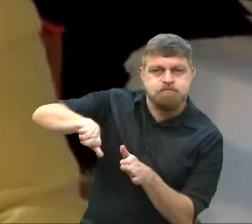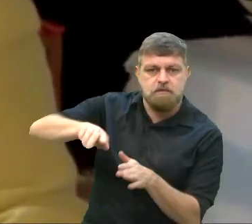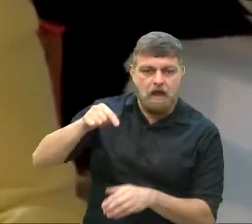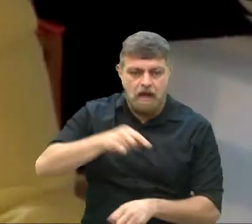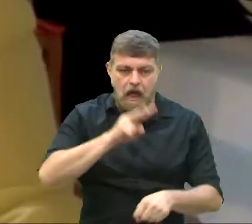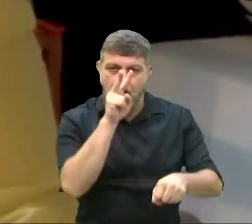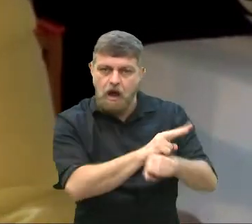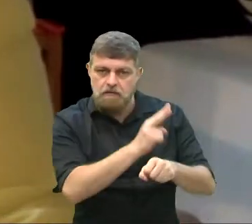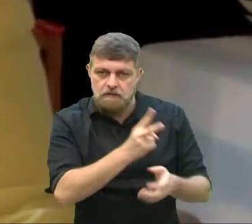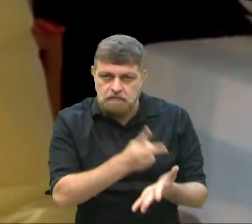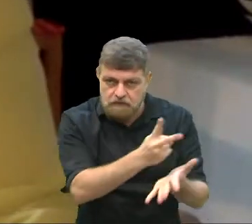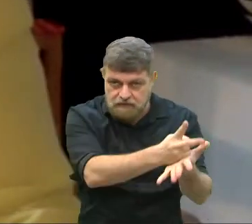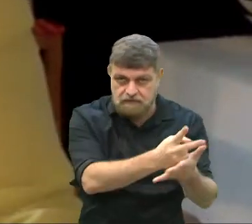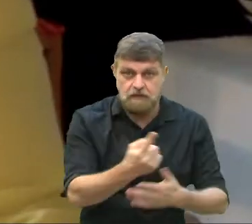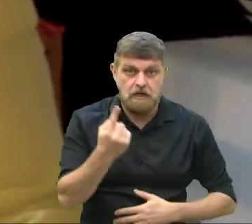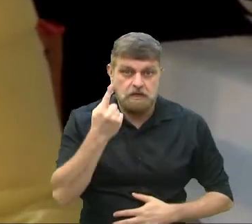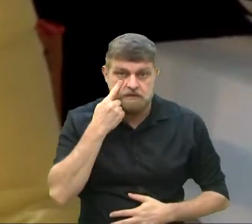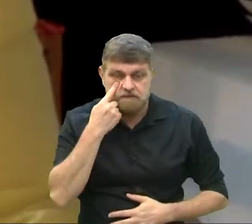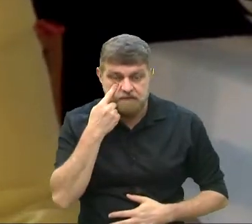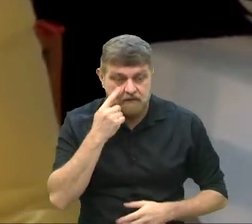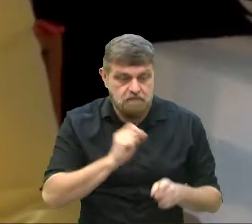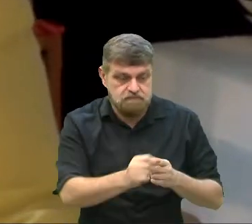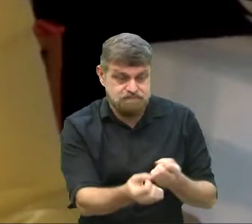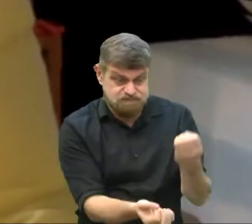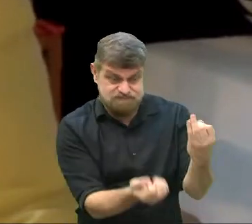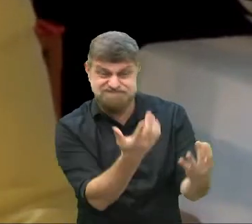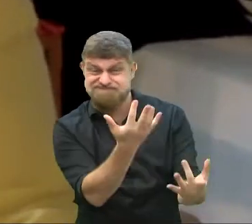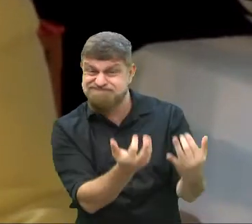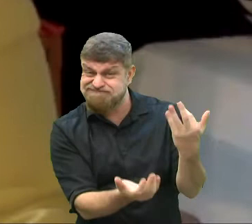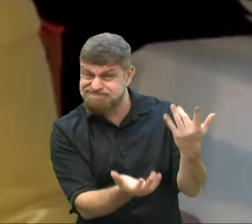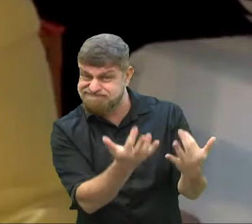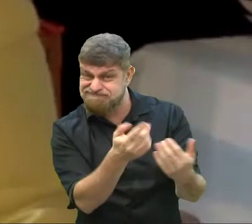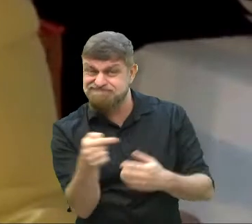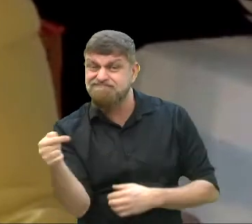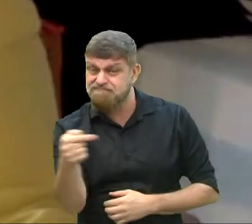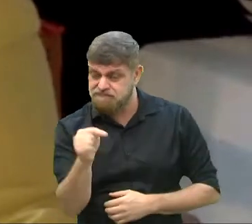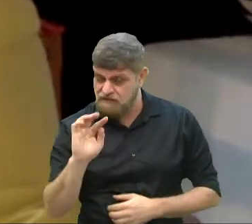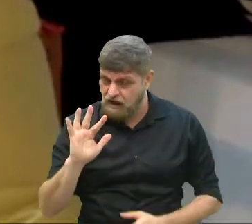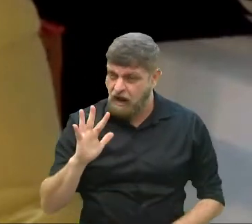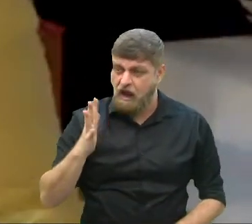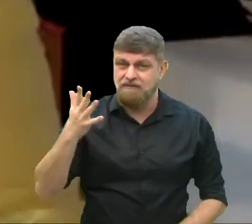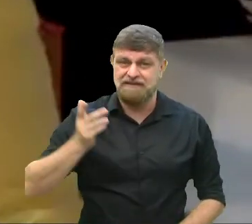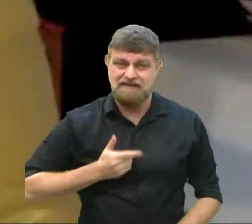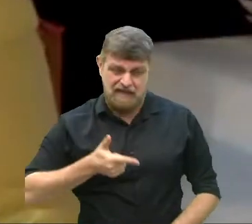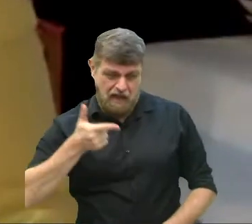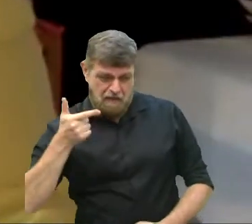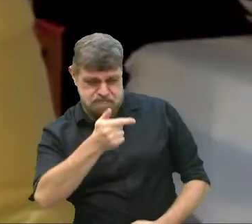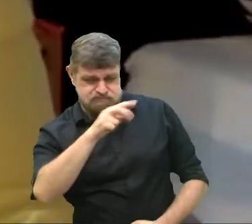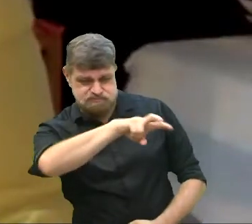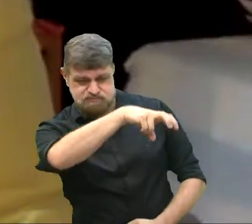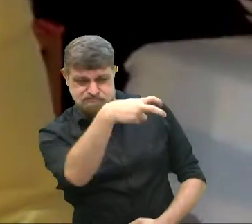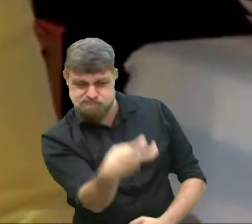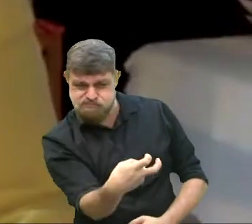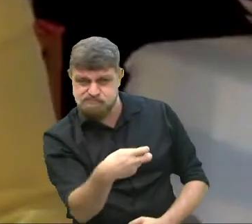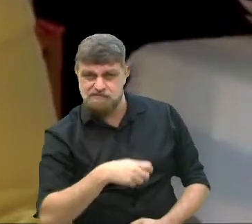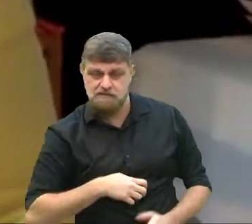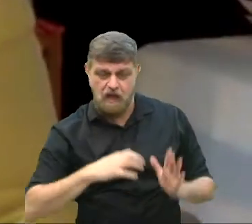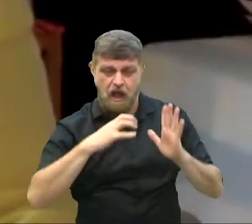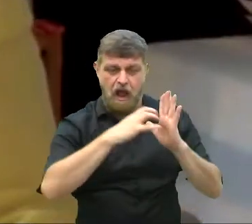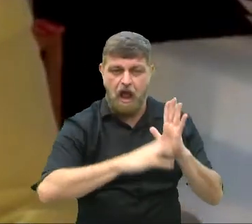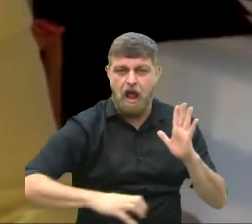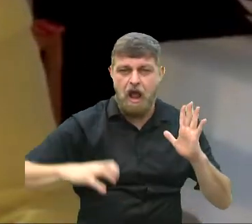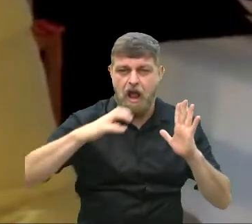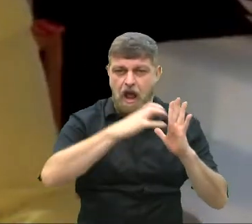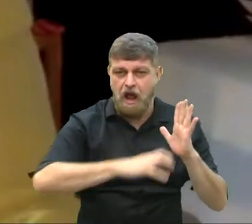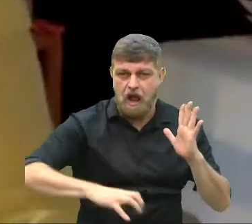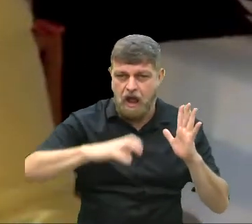dias em noticiários, como incêndios nessas áreas naturais, a caça, o garimpo, extração ilegal,